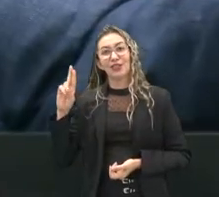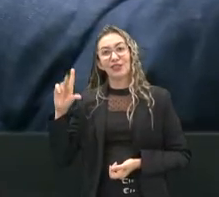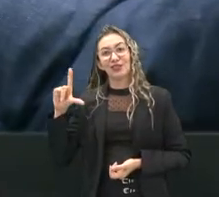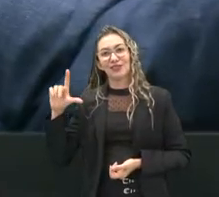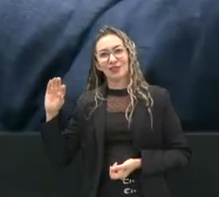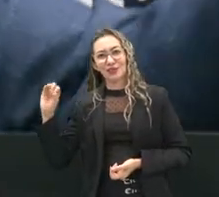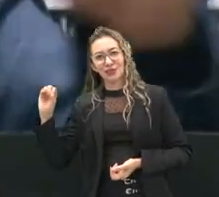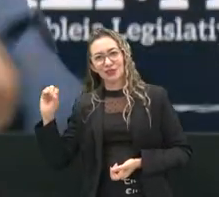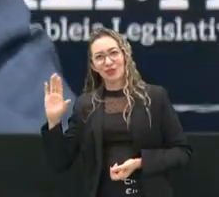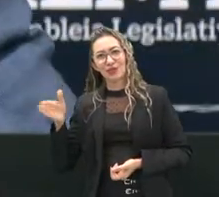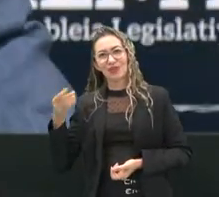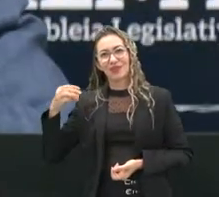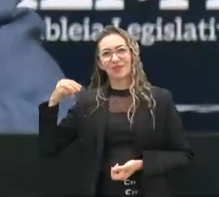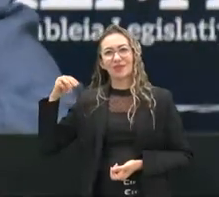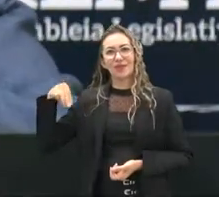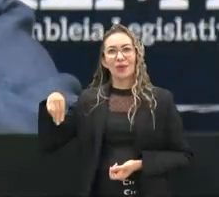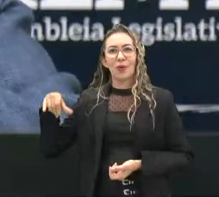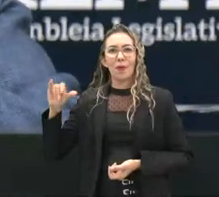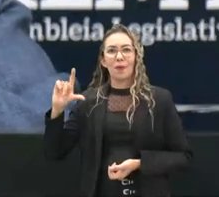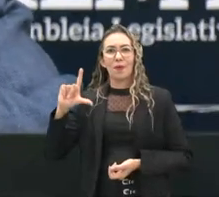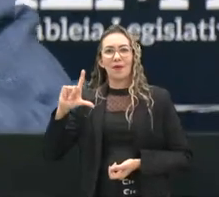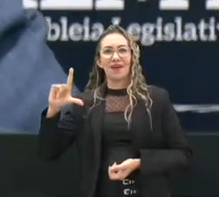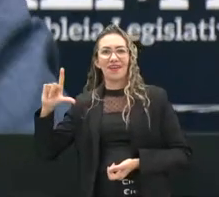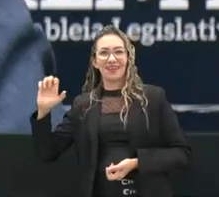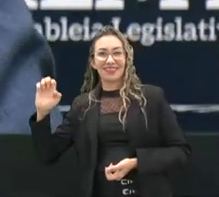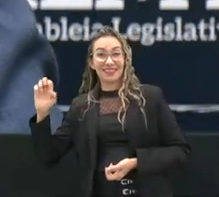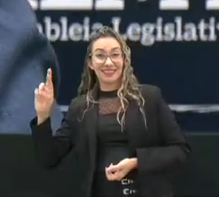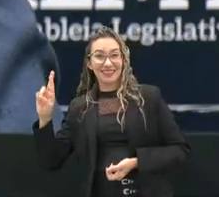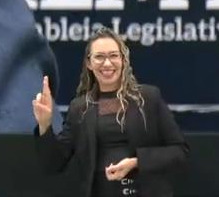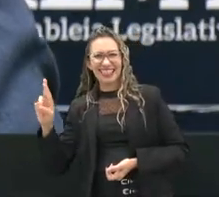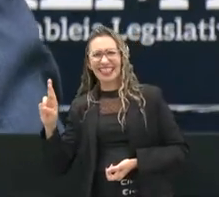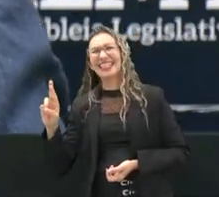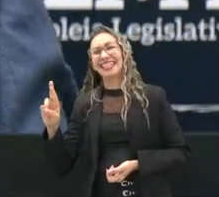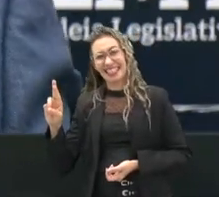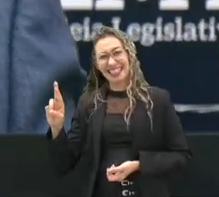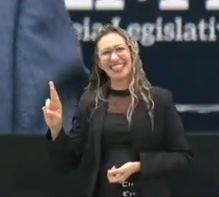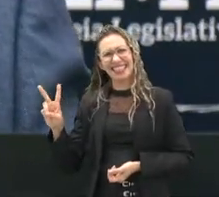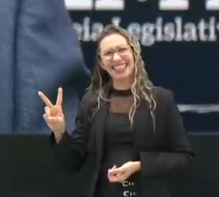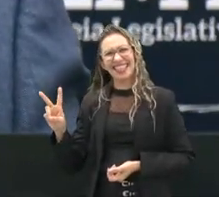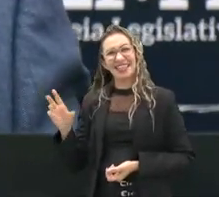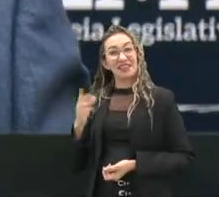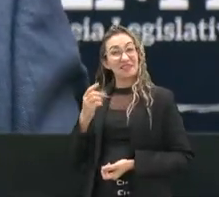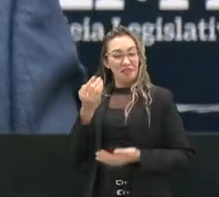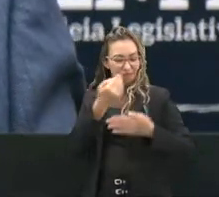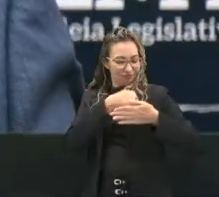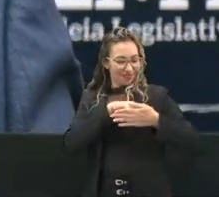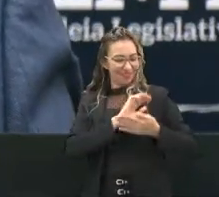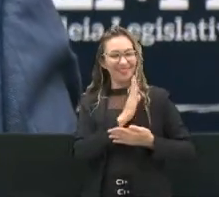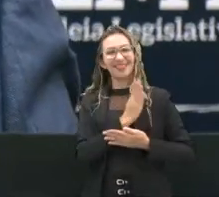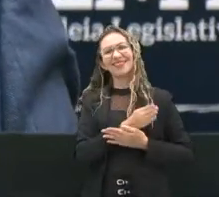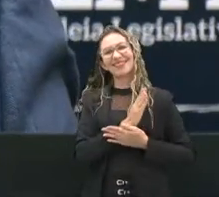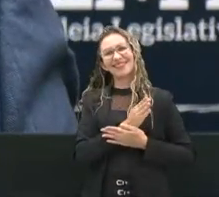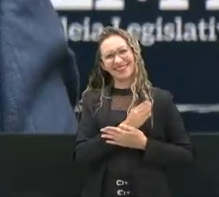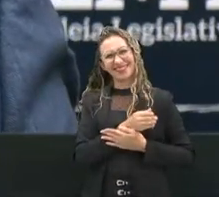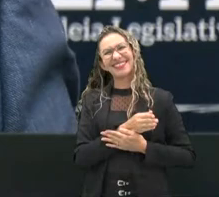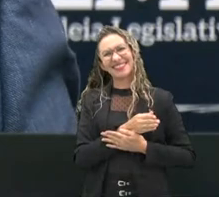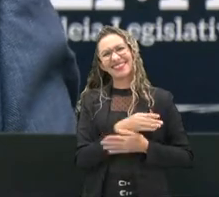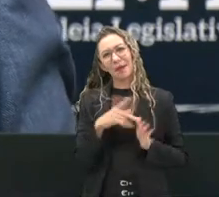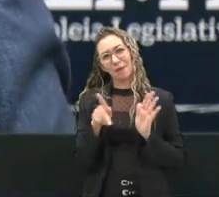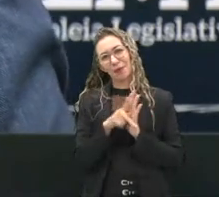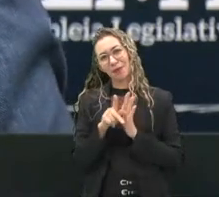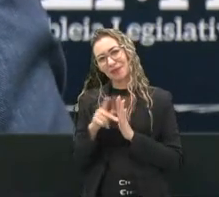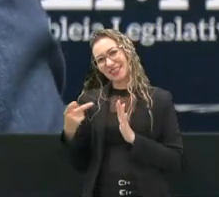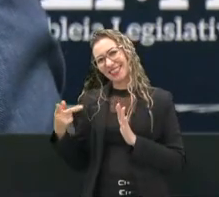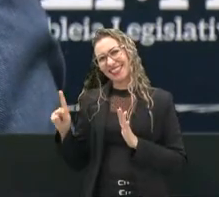teu coração, né? Júlio Campos. Miller é Júlio Campos, né? Júlio Miller é Júlio Campos. E